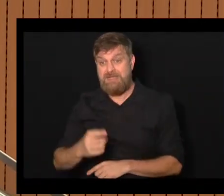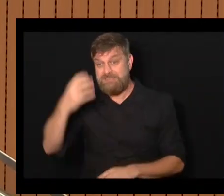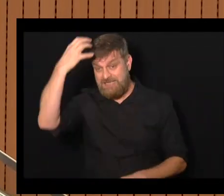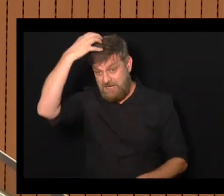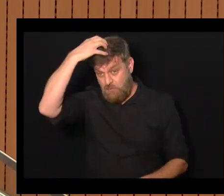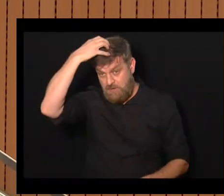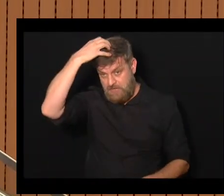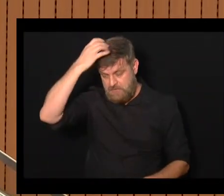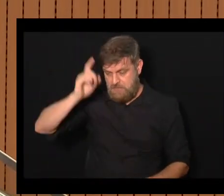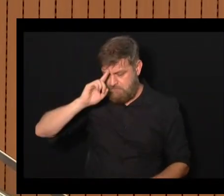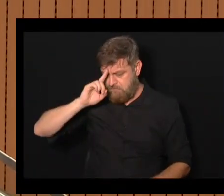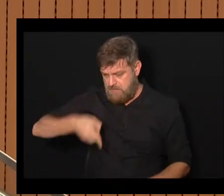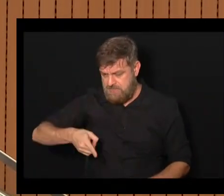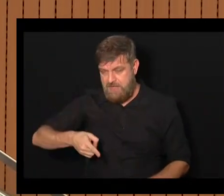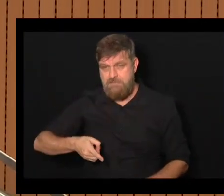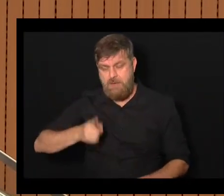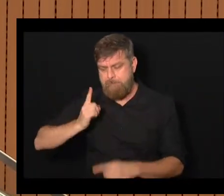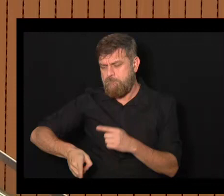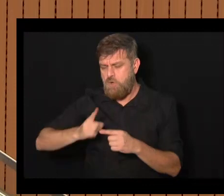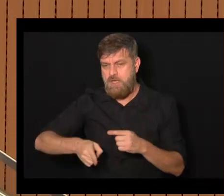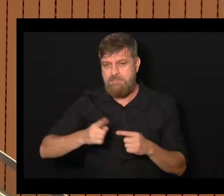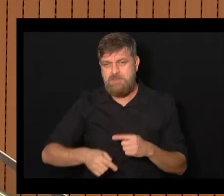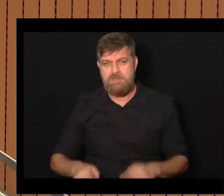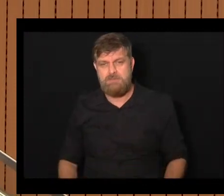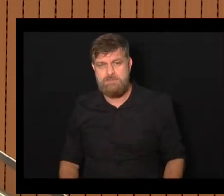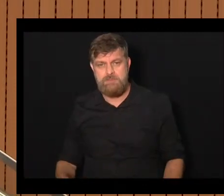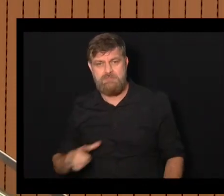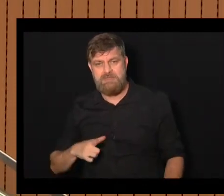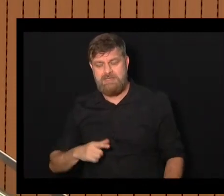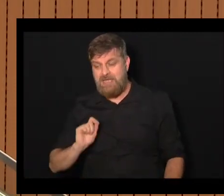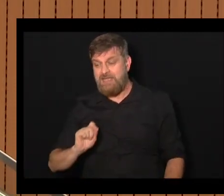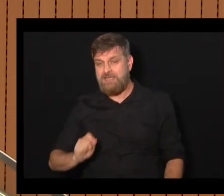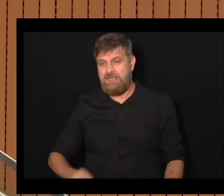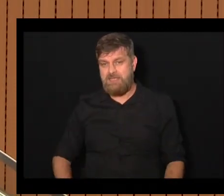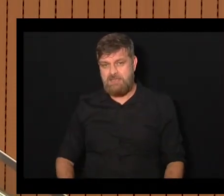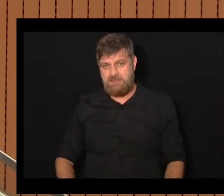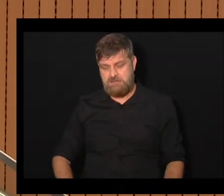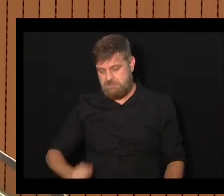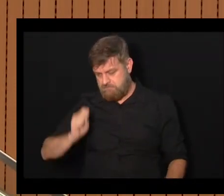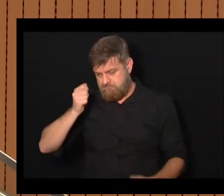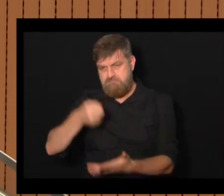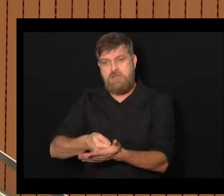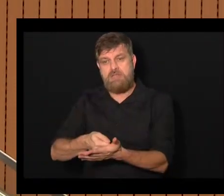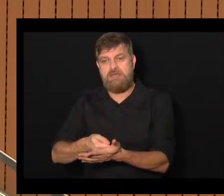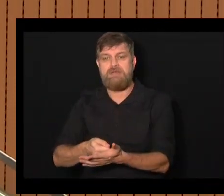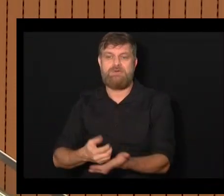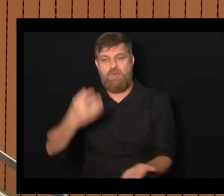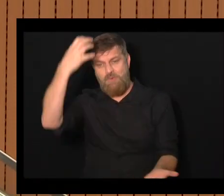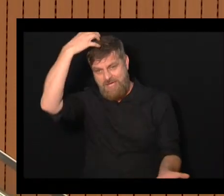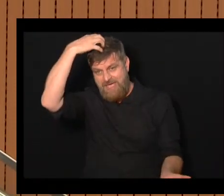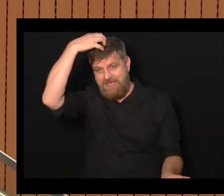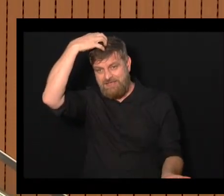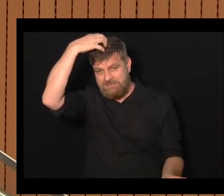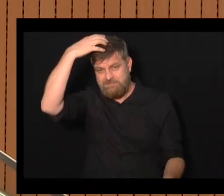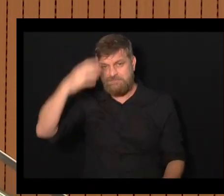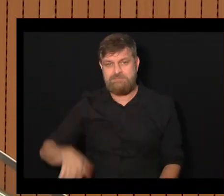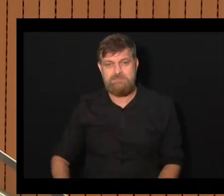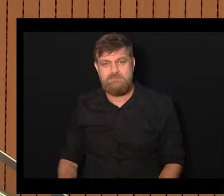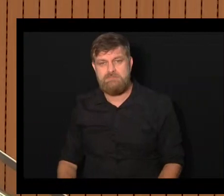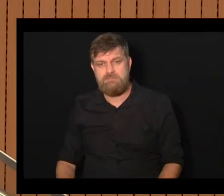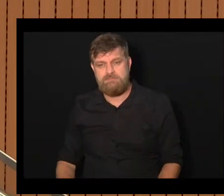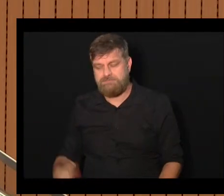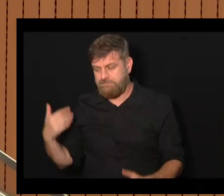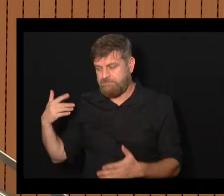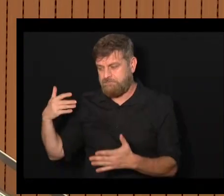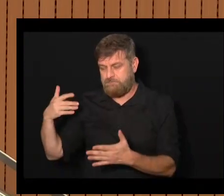mas existia o poder moderador, onde a última palavra sempre era do imperador. Daí